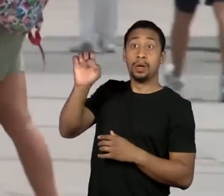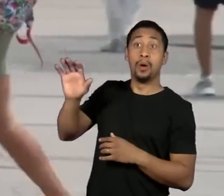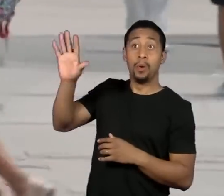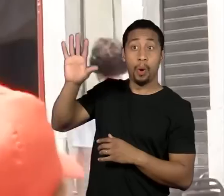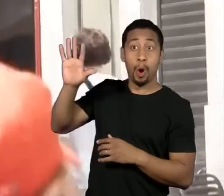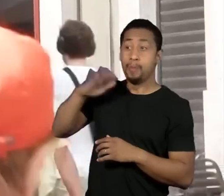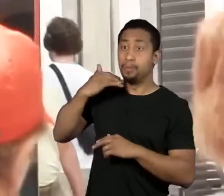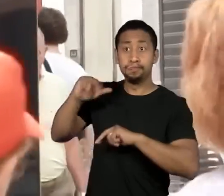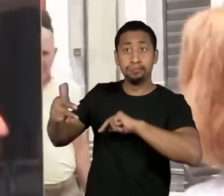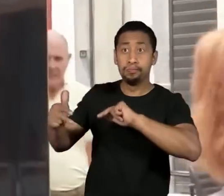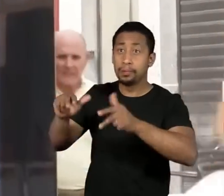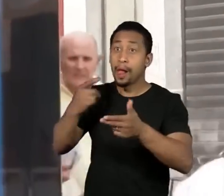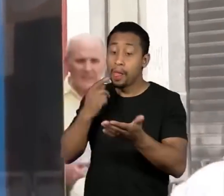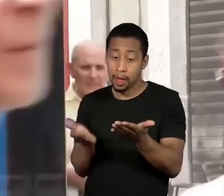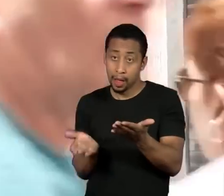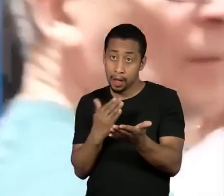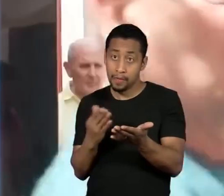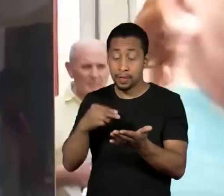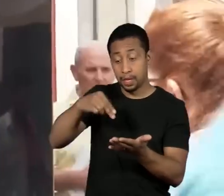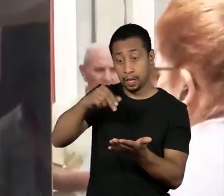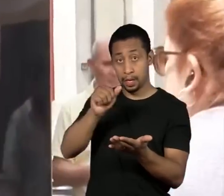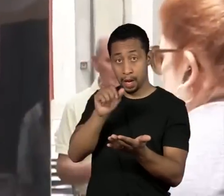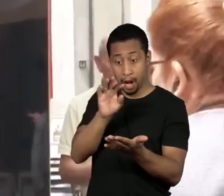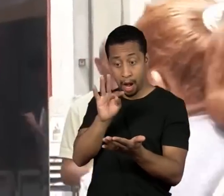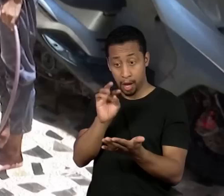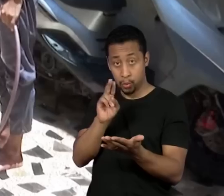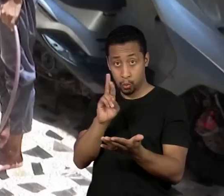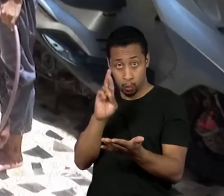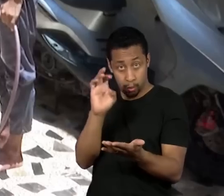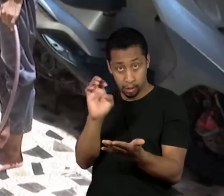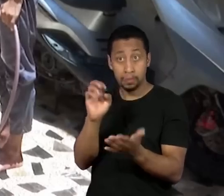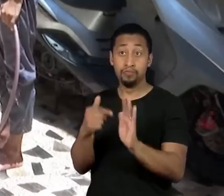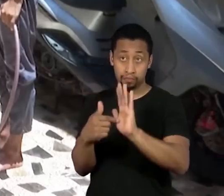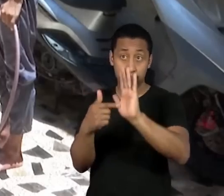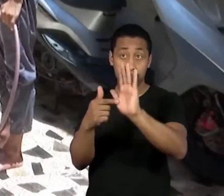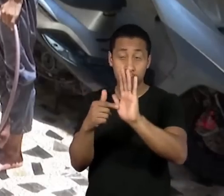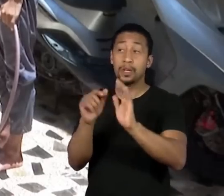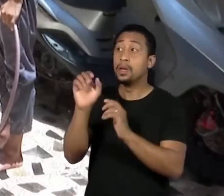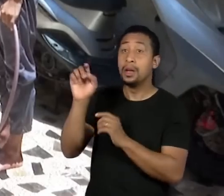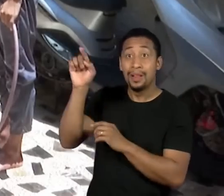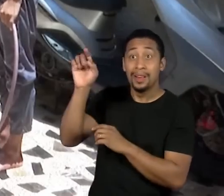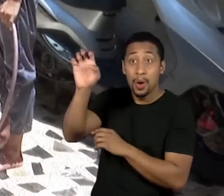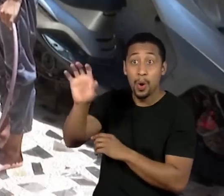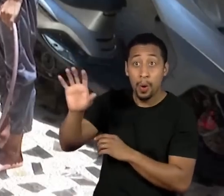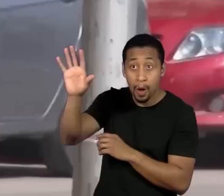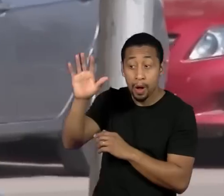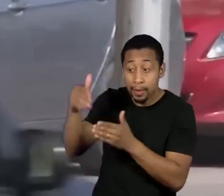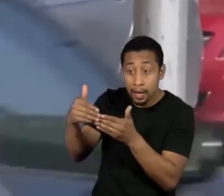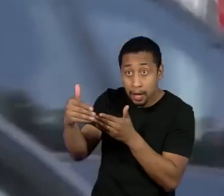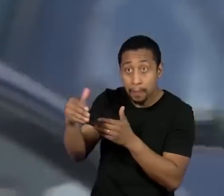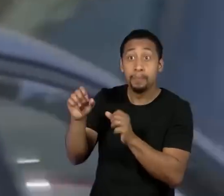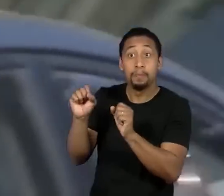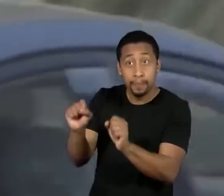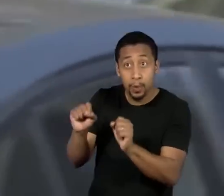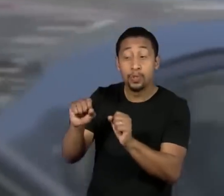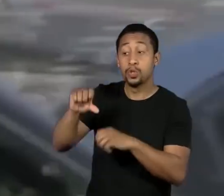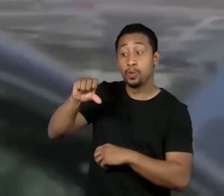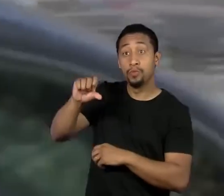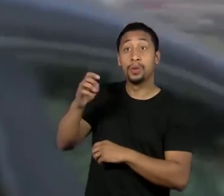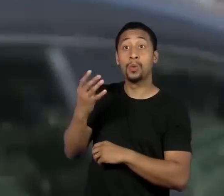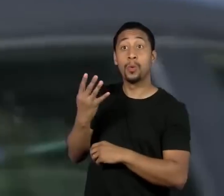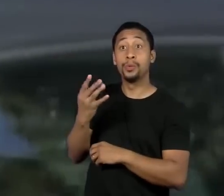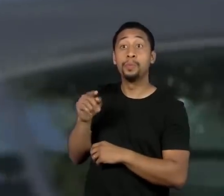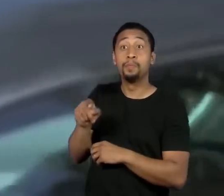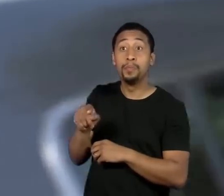revista Nature Medicine alerta que o continente poderá ter 94 mil mortes por onda de calor